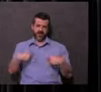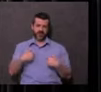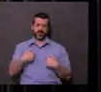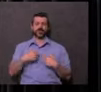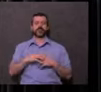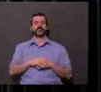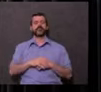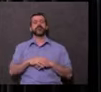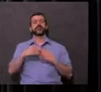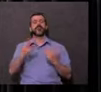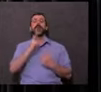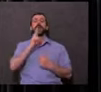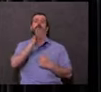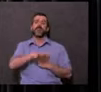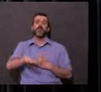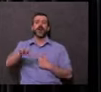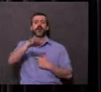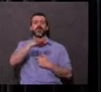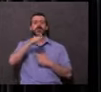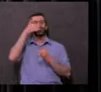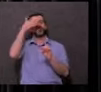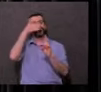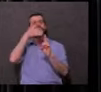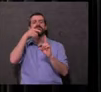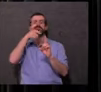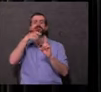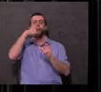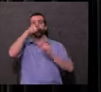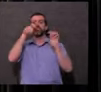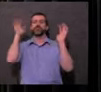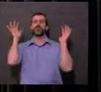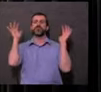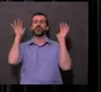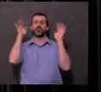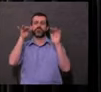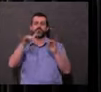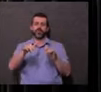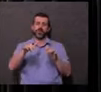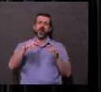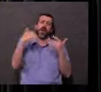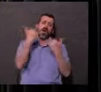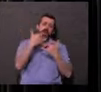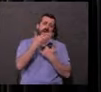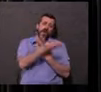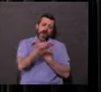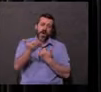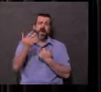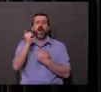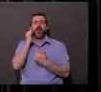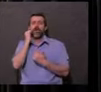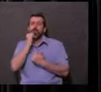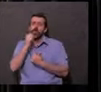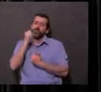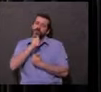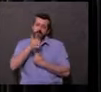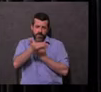Esta vocação de Fátima, como lugar para onde convergem todas as alegrias e dores da humanidade,